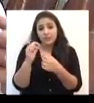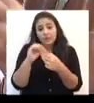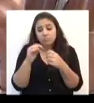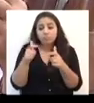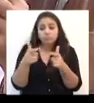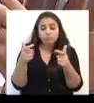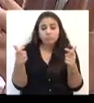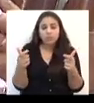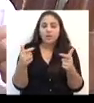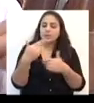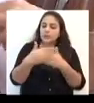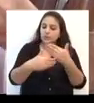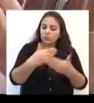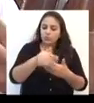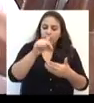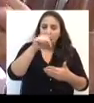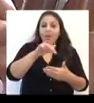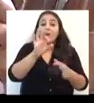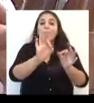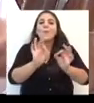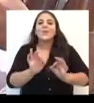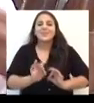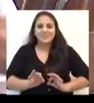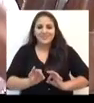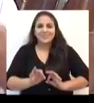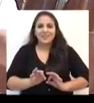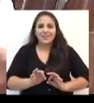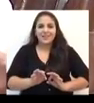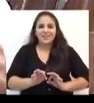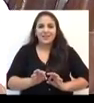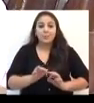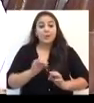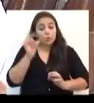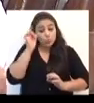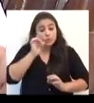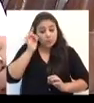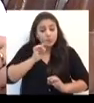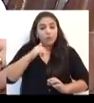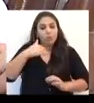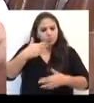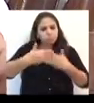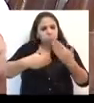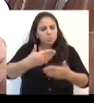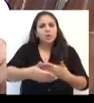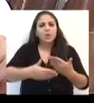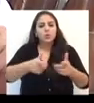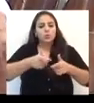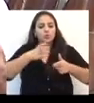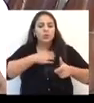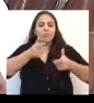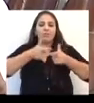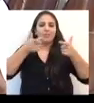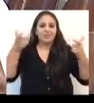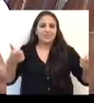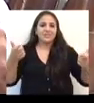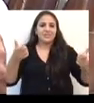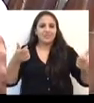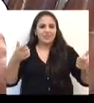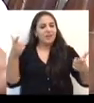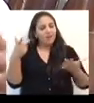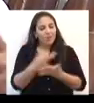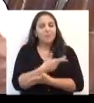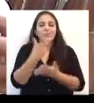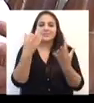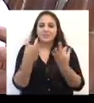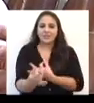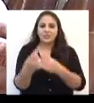Não, desenvolvimento é organizar para onde e do jeito que nós queremos que a cidade cresça e de fato